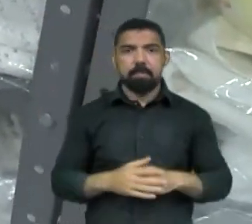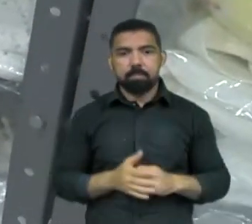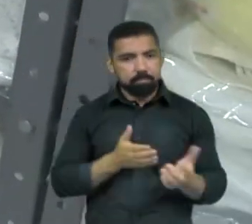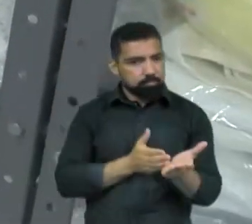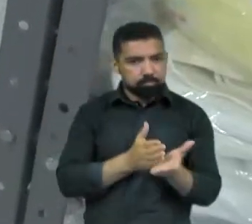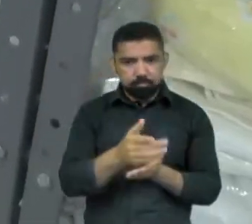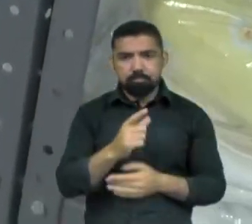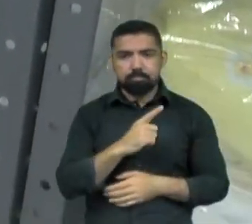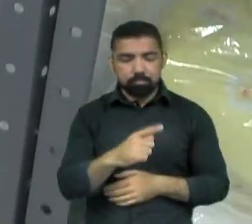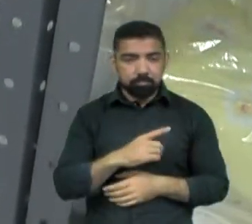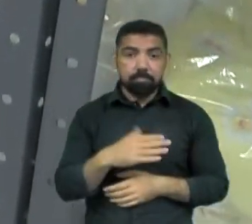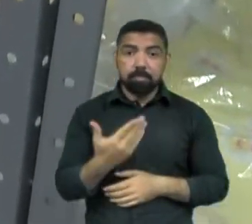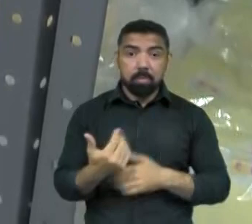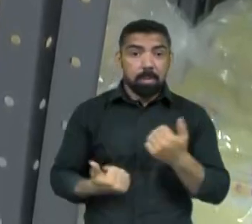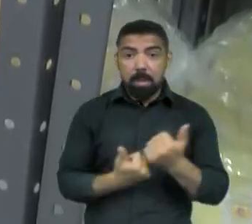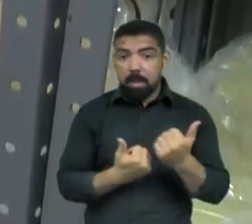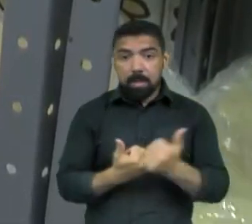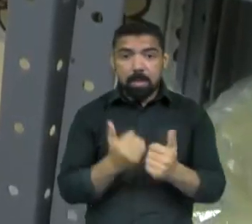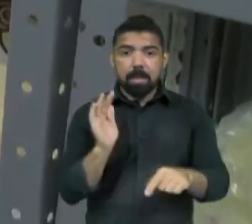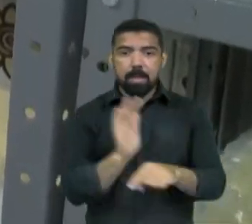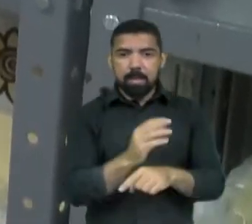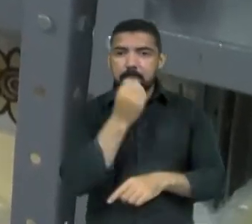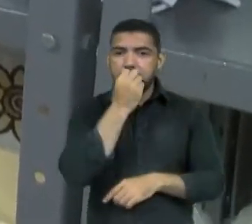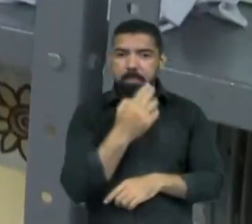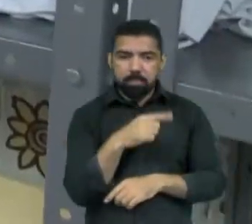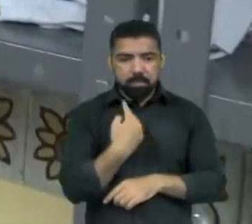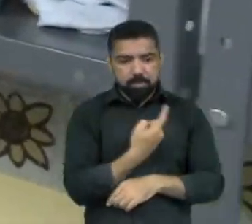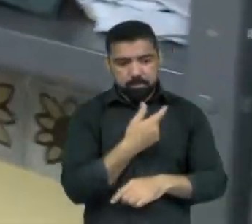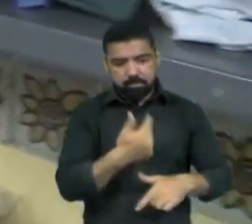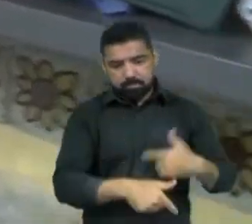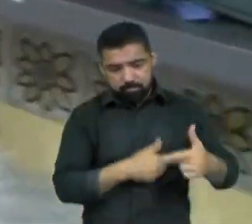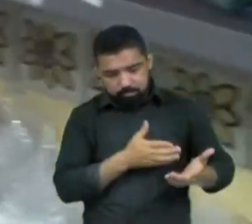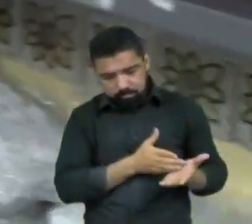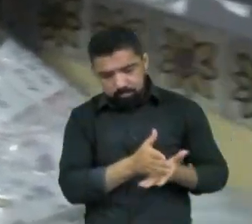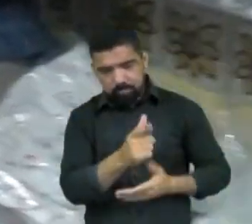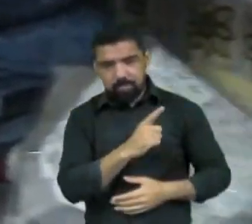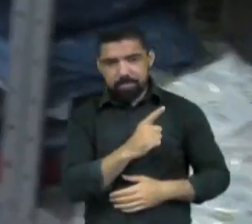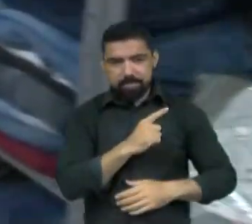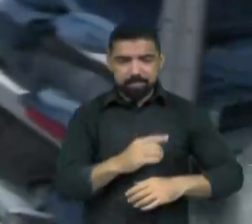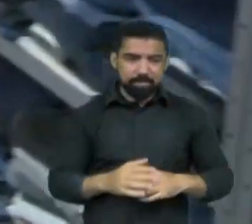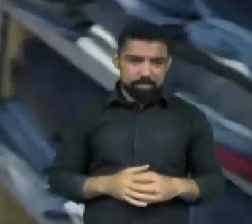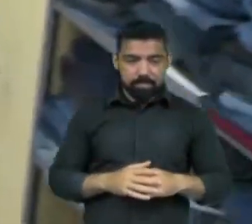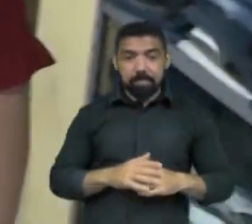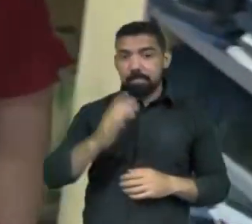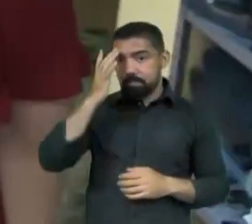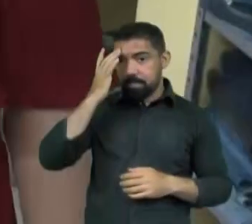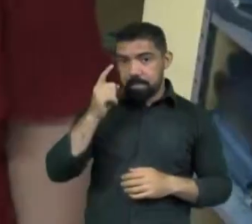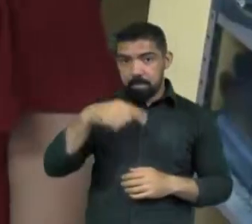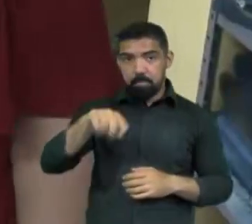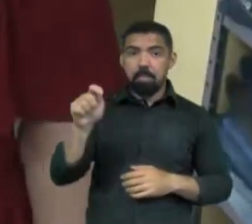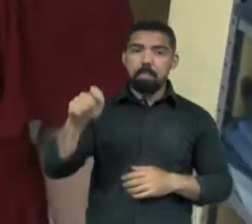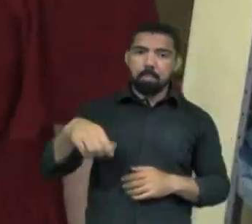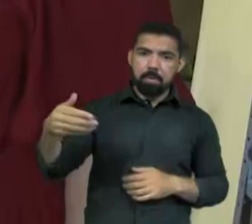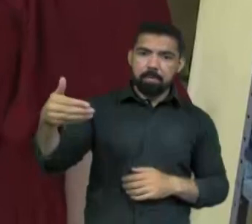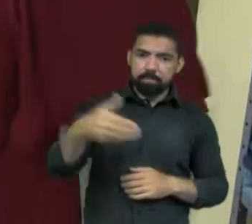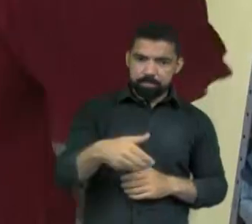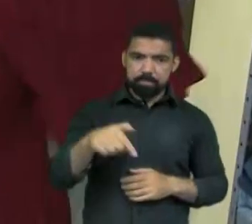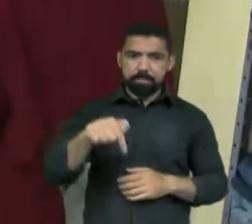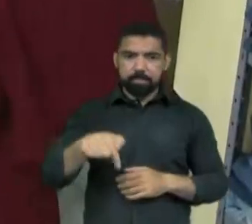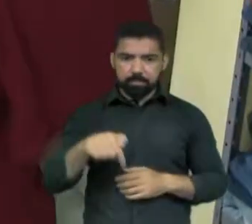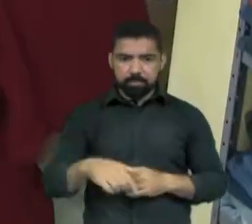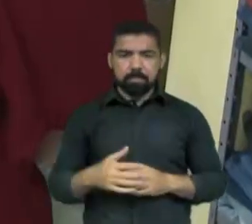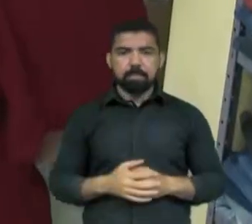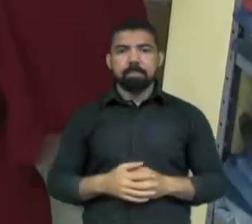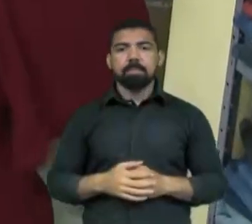constantemente, então isso nos ajuda muito também a manter o trabalho. Ok, tudo bem. Lembrando que amanhã você pode se dirigir até aqui, como ela disse,